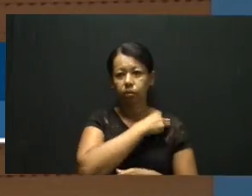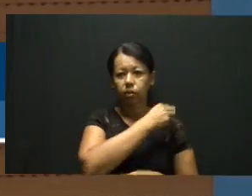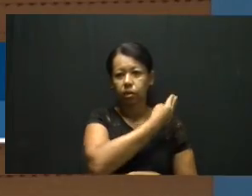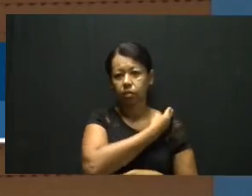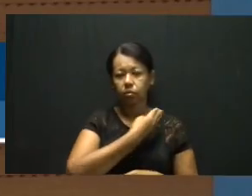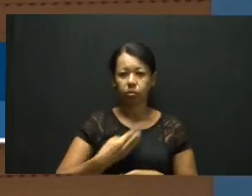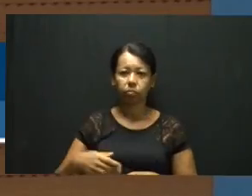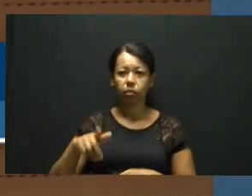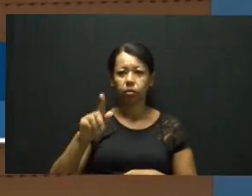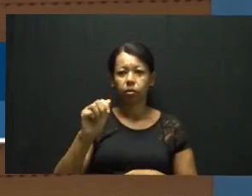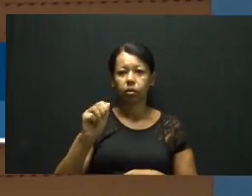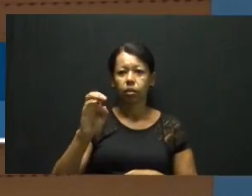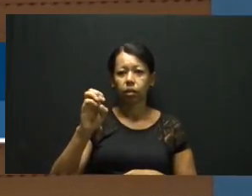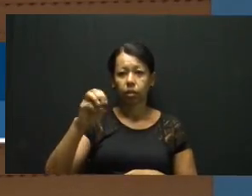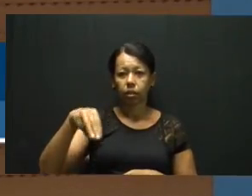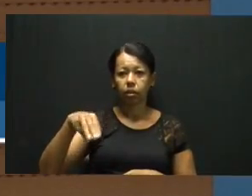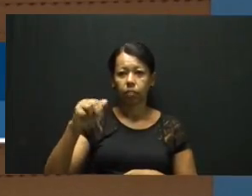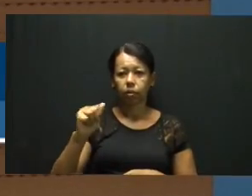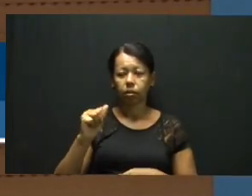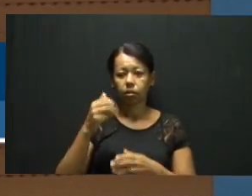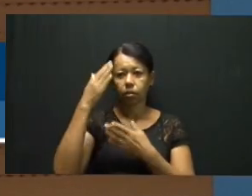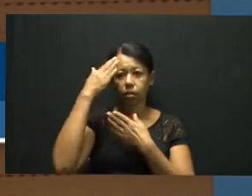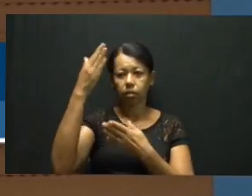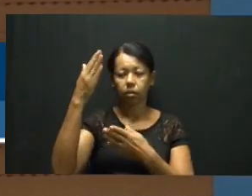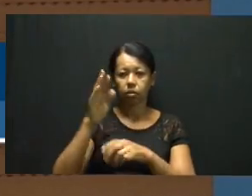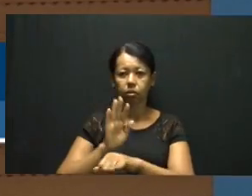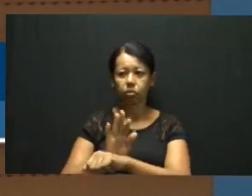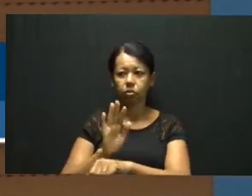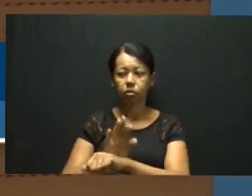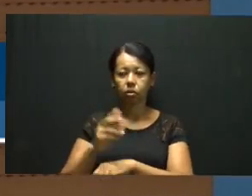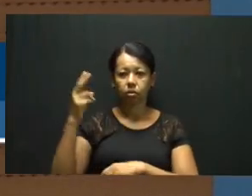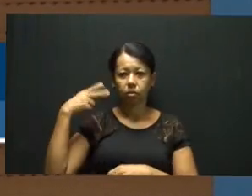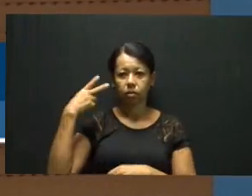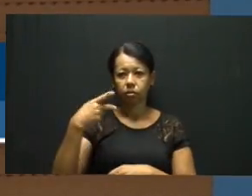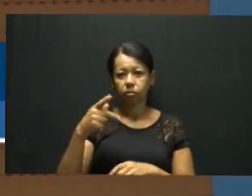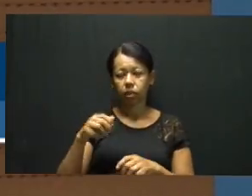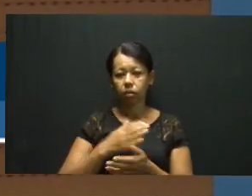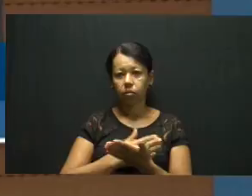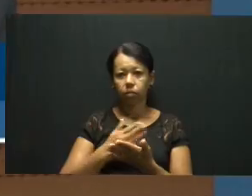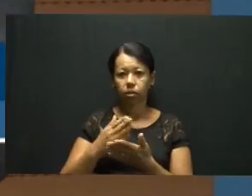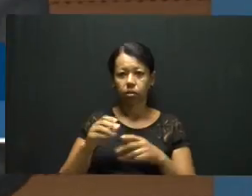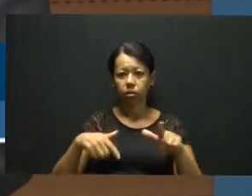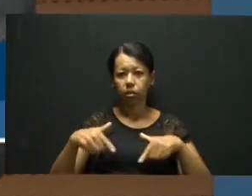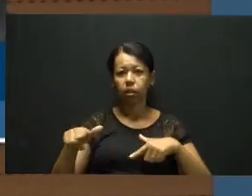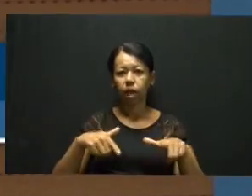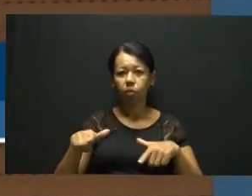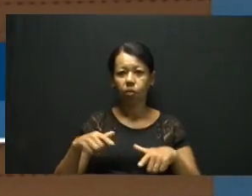e GAEMA. Agradeço ao apoio dos nobres pares para a realização dos trabalhos nessa comissão especial.